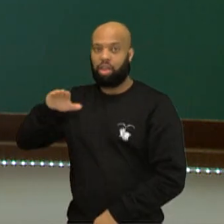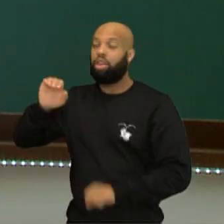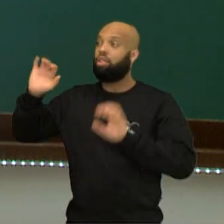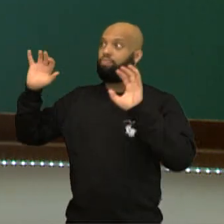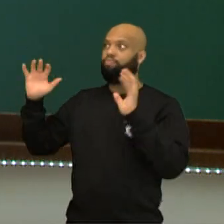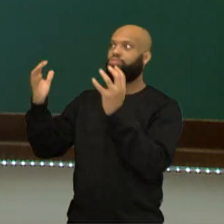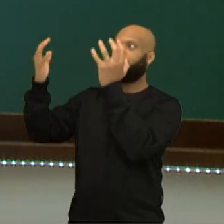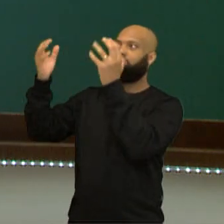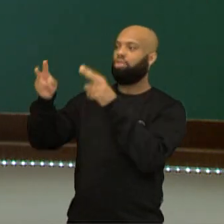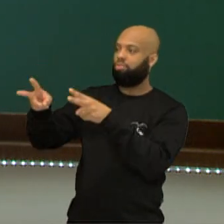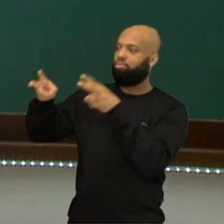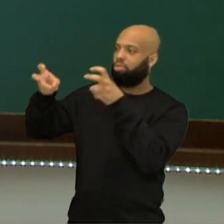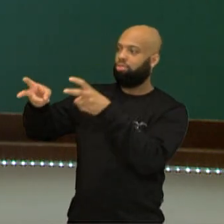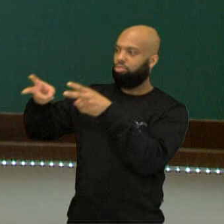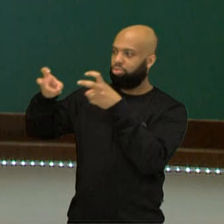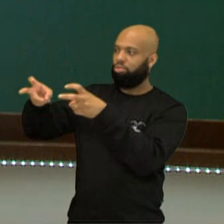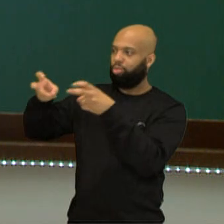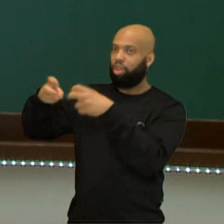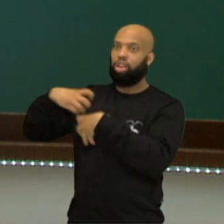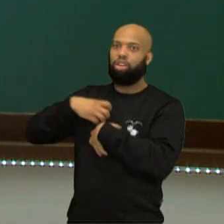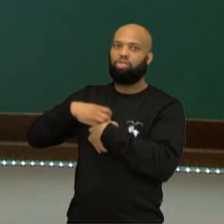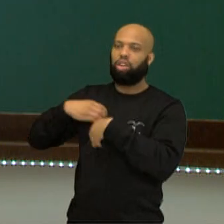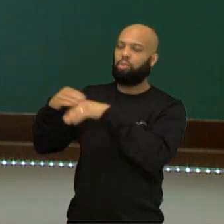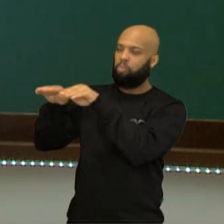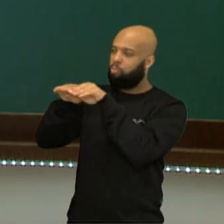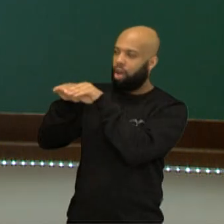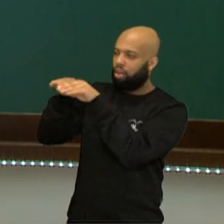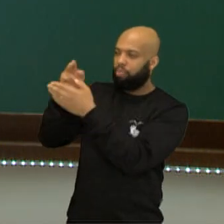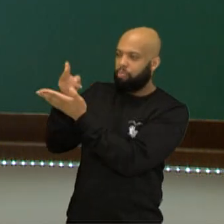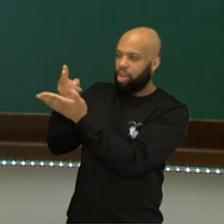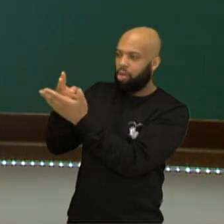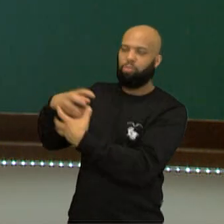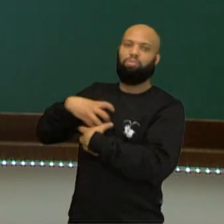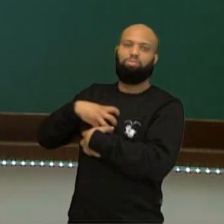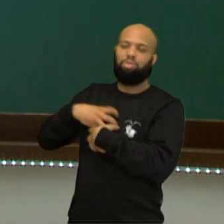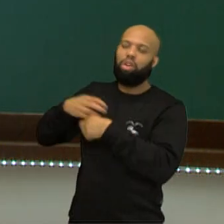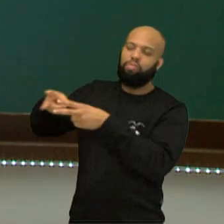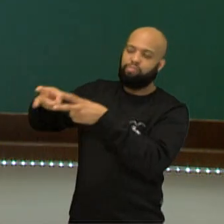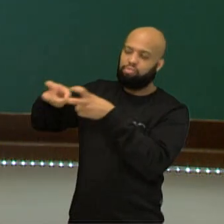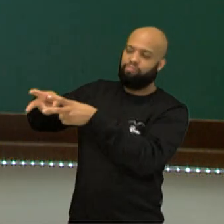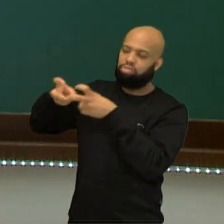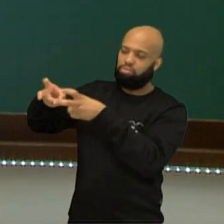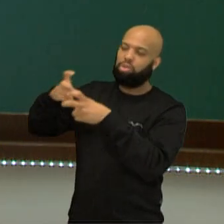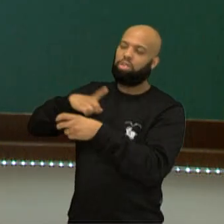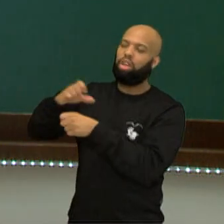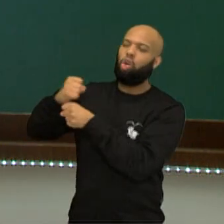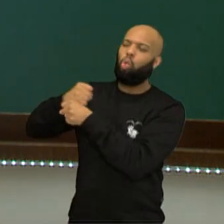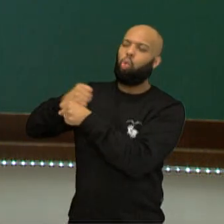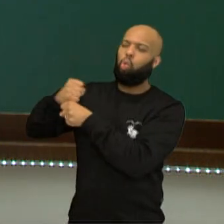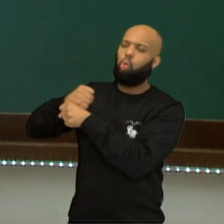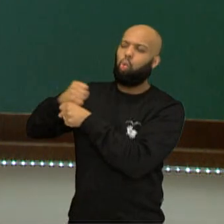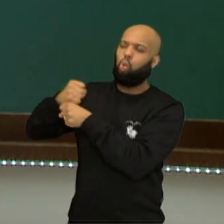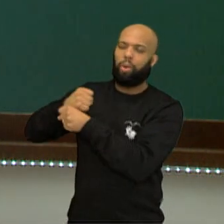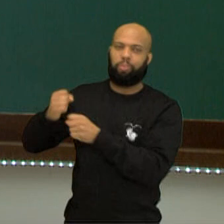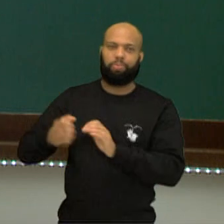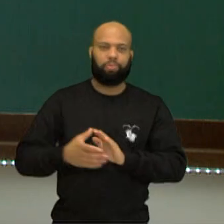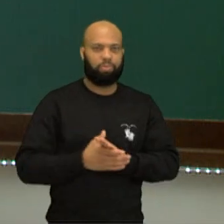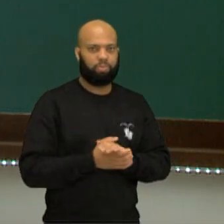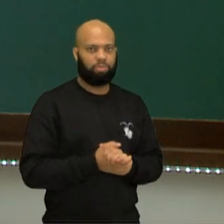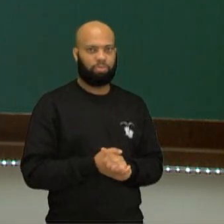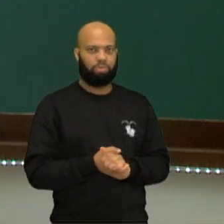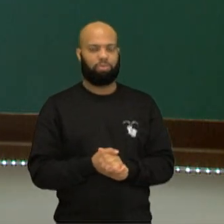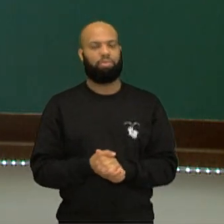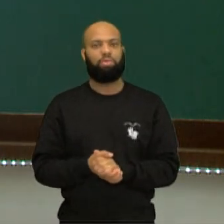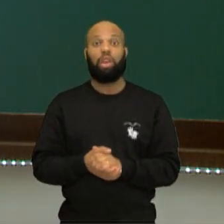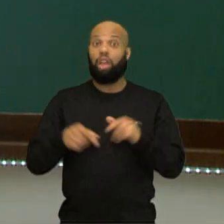clima, observa-se um padrão das condições atmosféricas observadas ao longo de vários anos. Da mesma forma